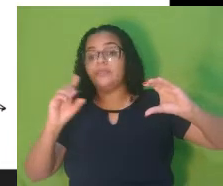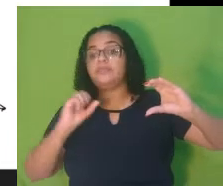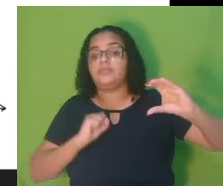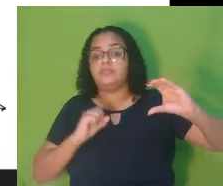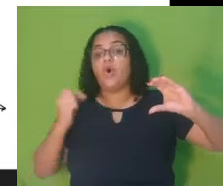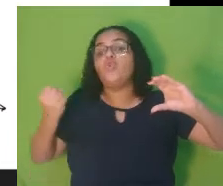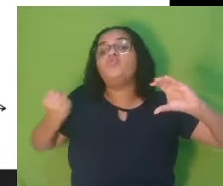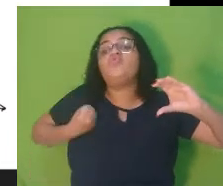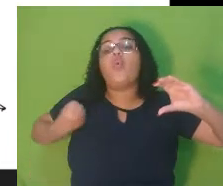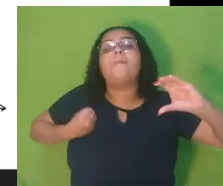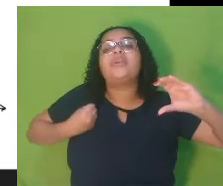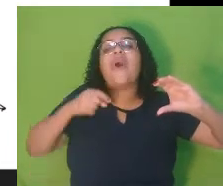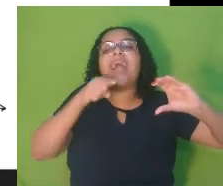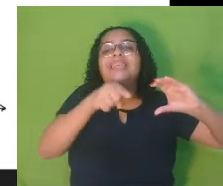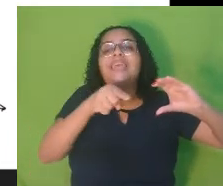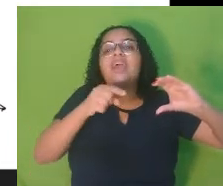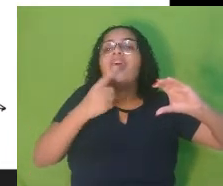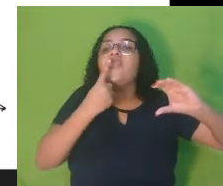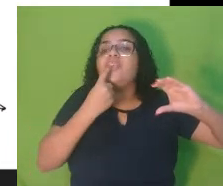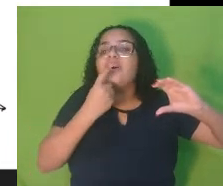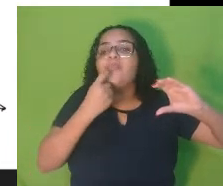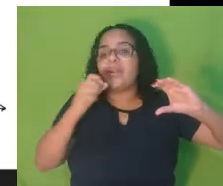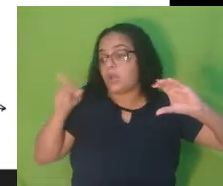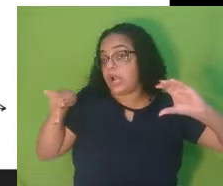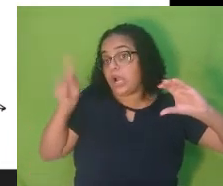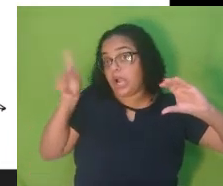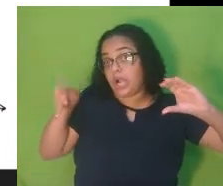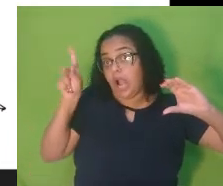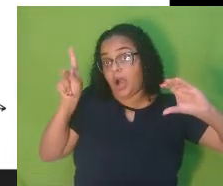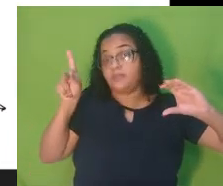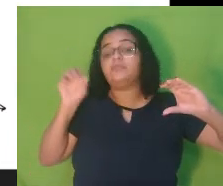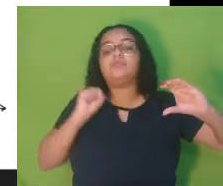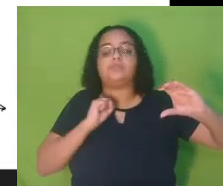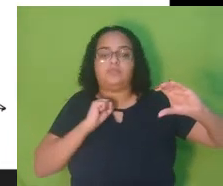número aqui que eu sinalizei por k.